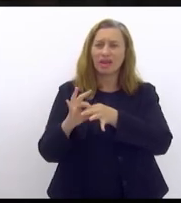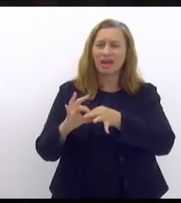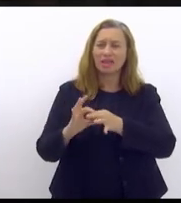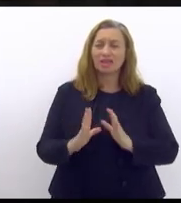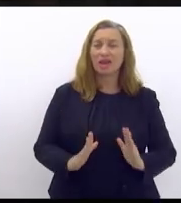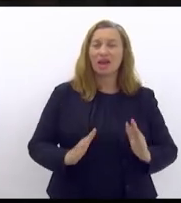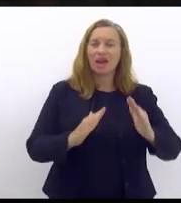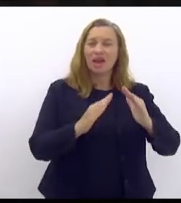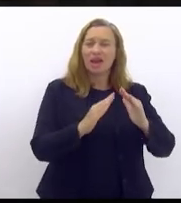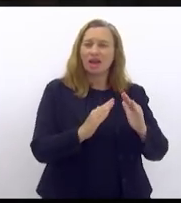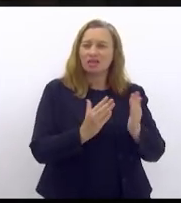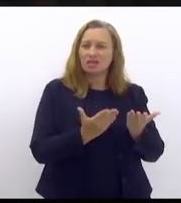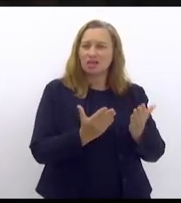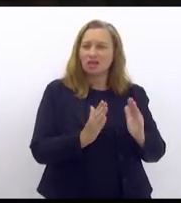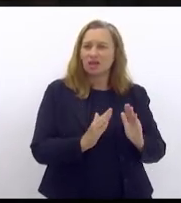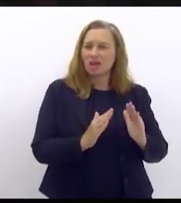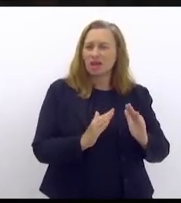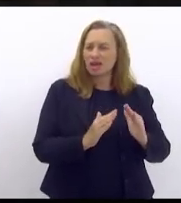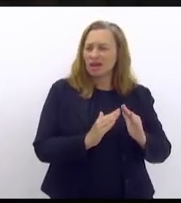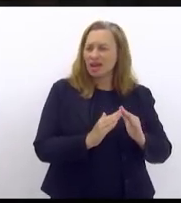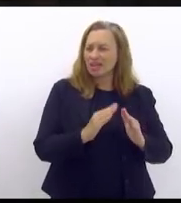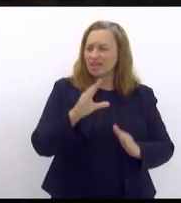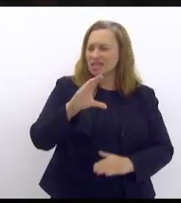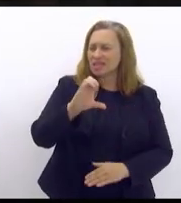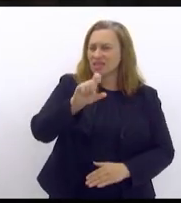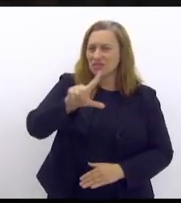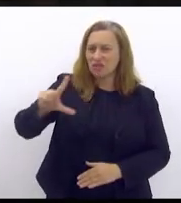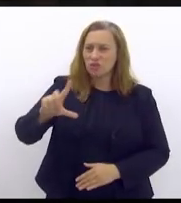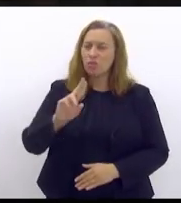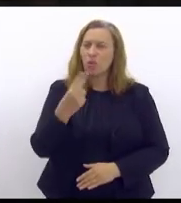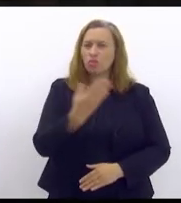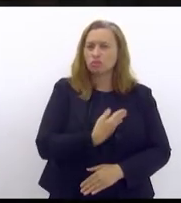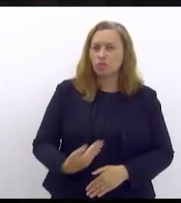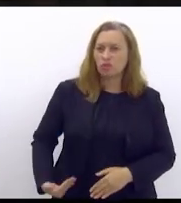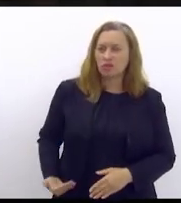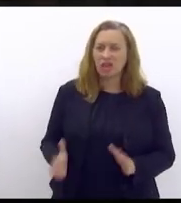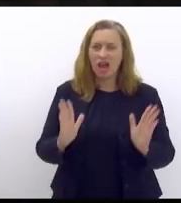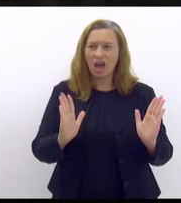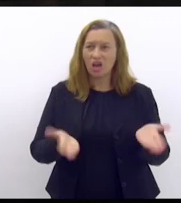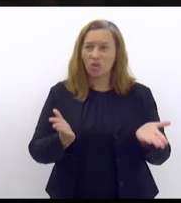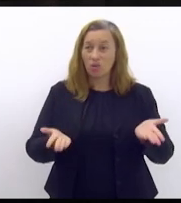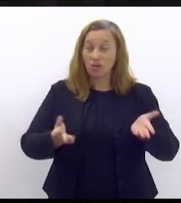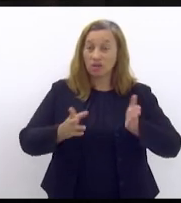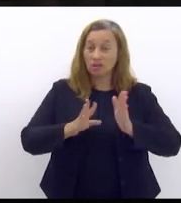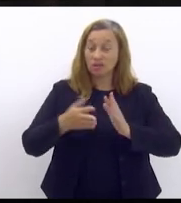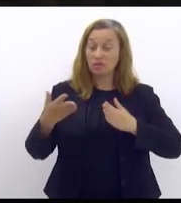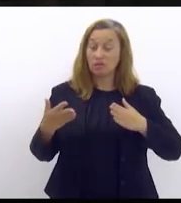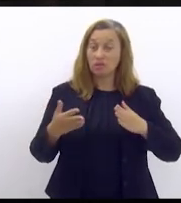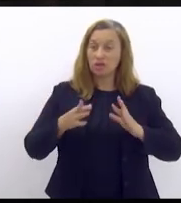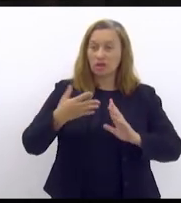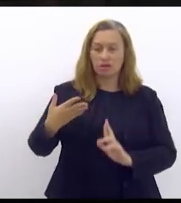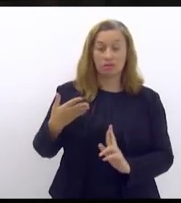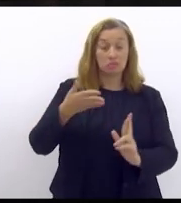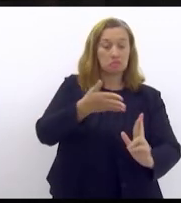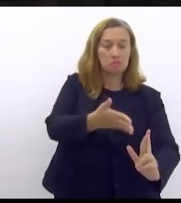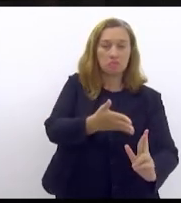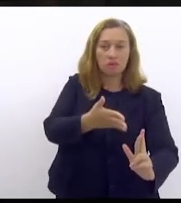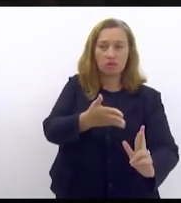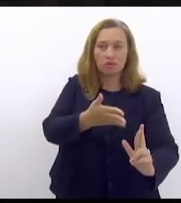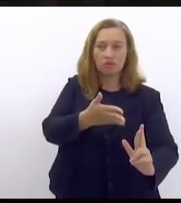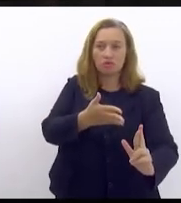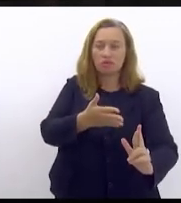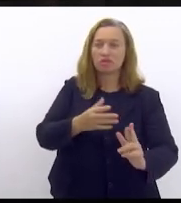ou à Secretaria de Governo. Agora tem status de secretarias com